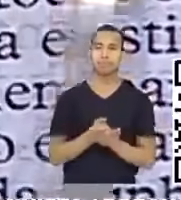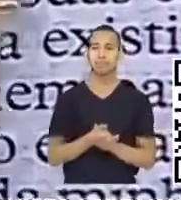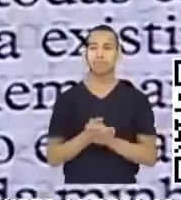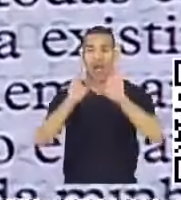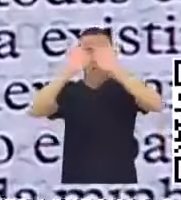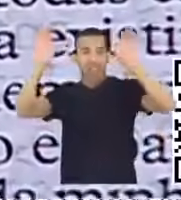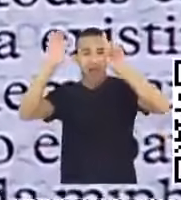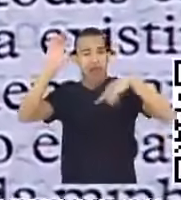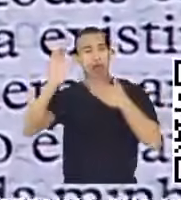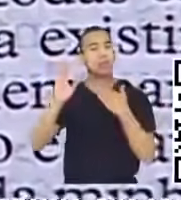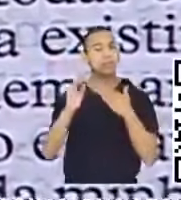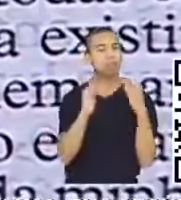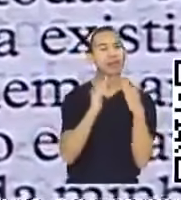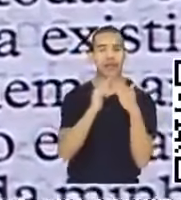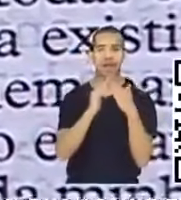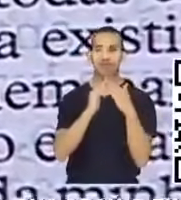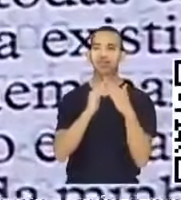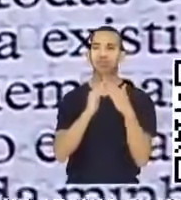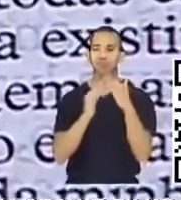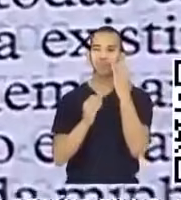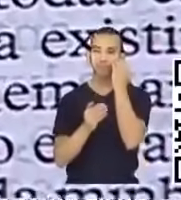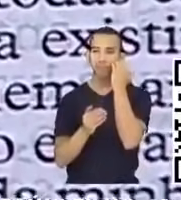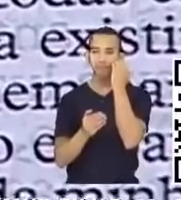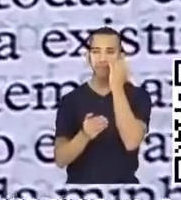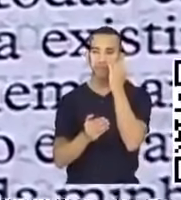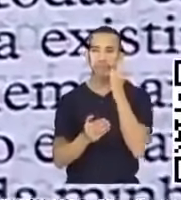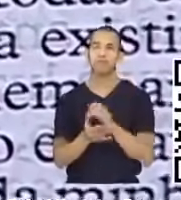e o céu é o meu trono